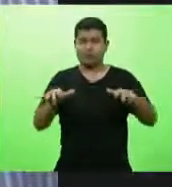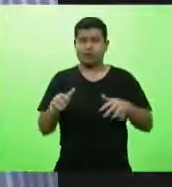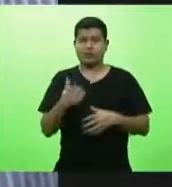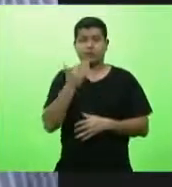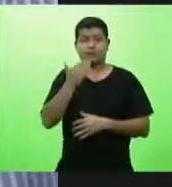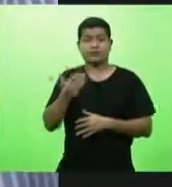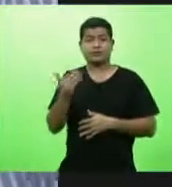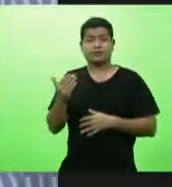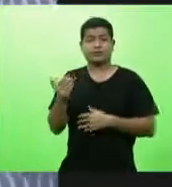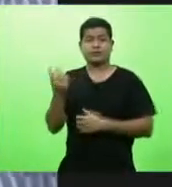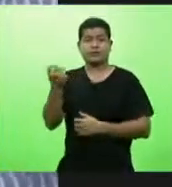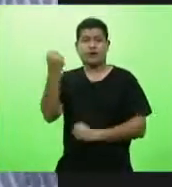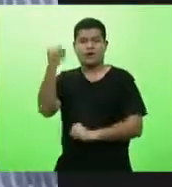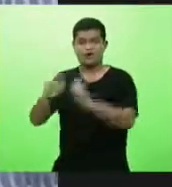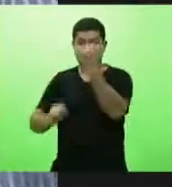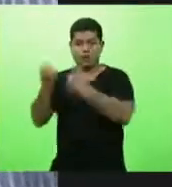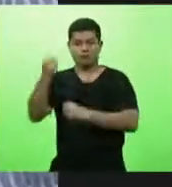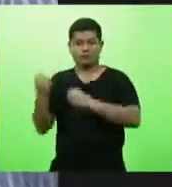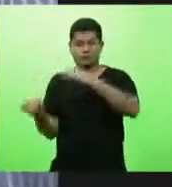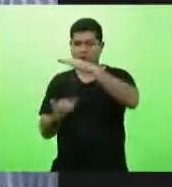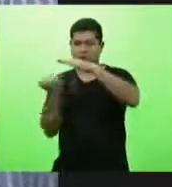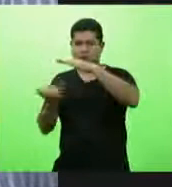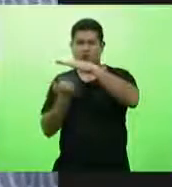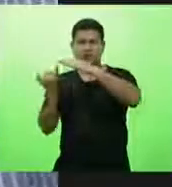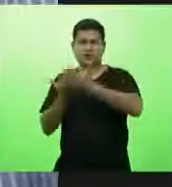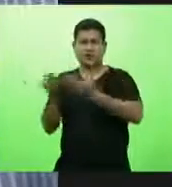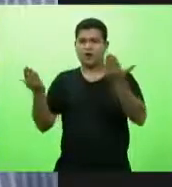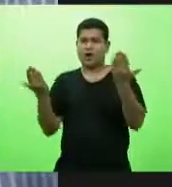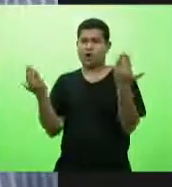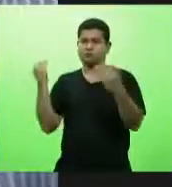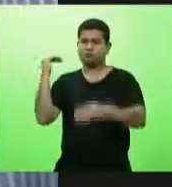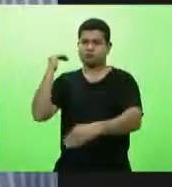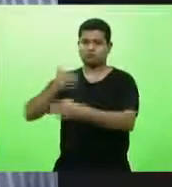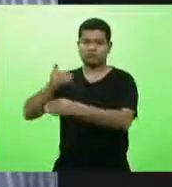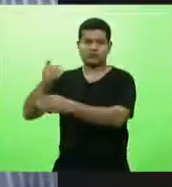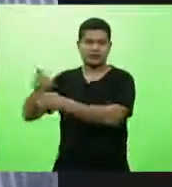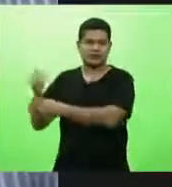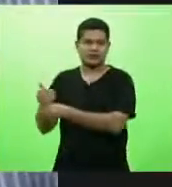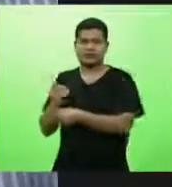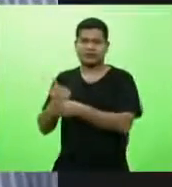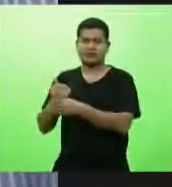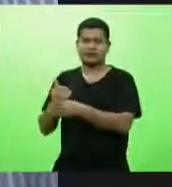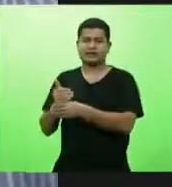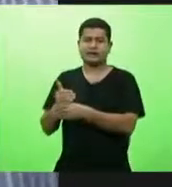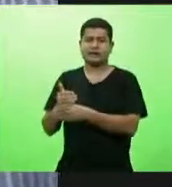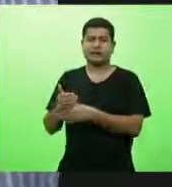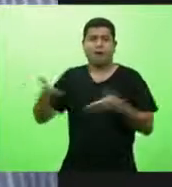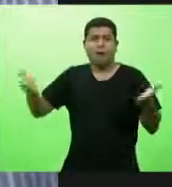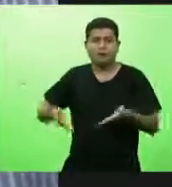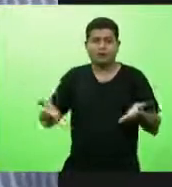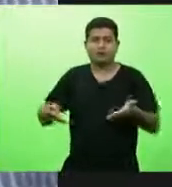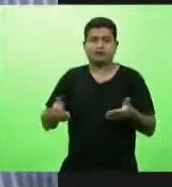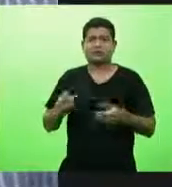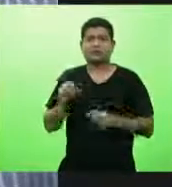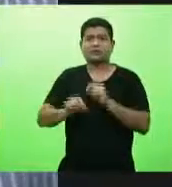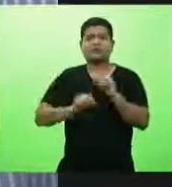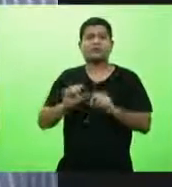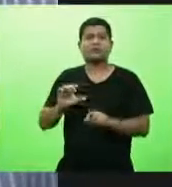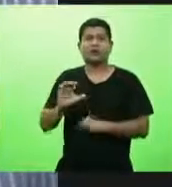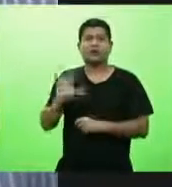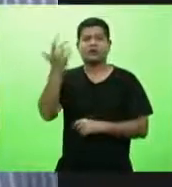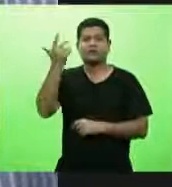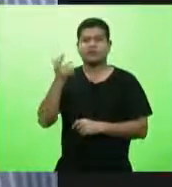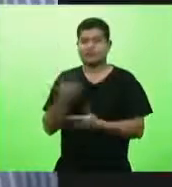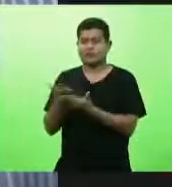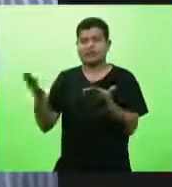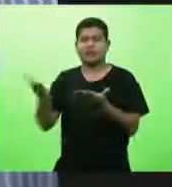fechada. Hoje, essas indústrias estão com dificuldade de funcionários. São algumas centenas